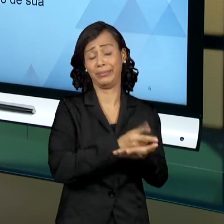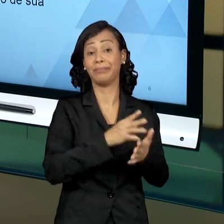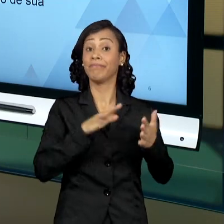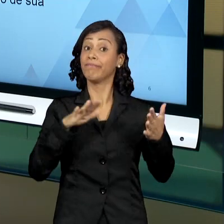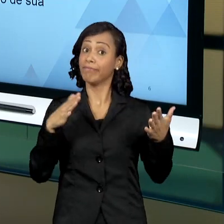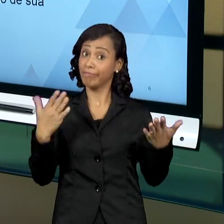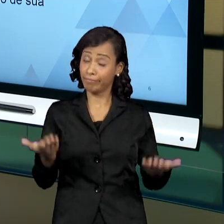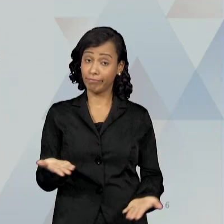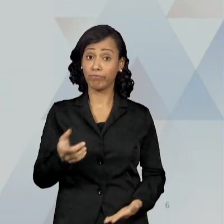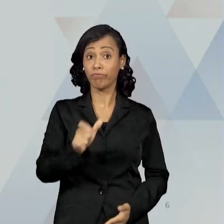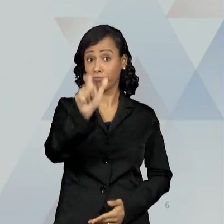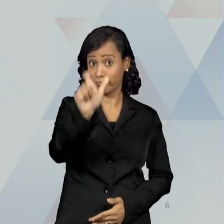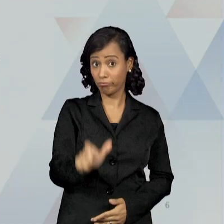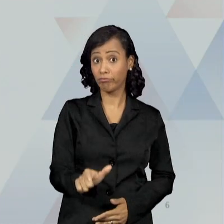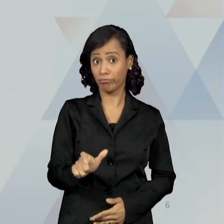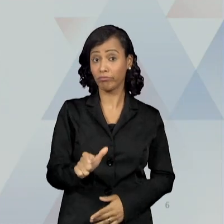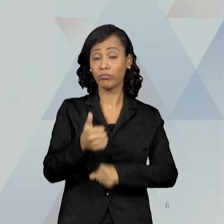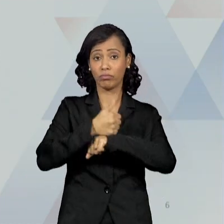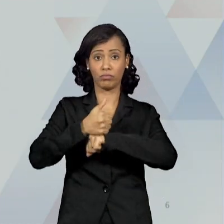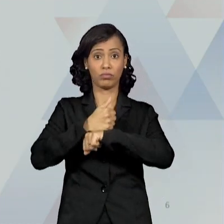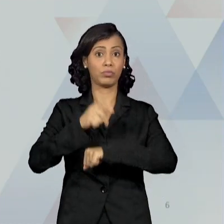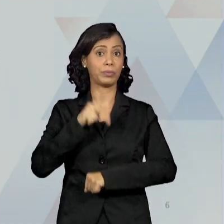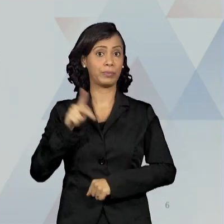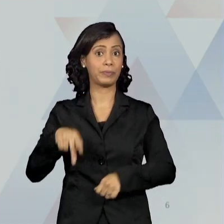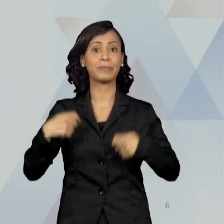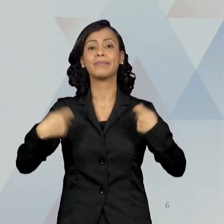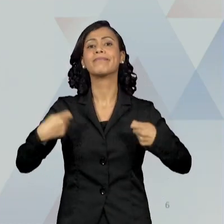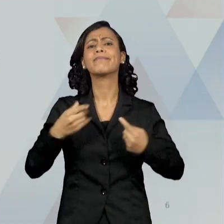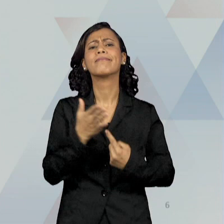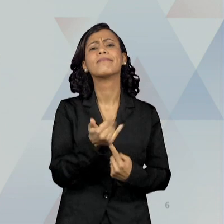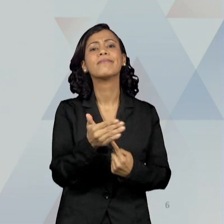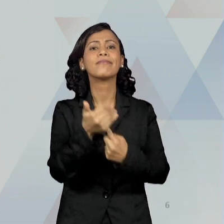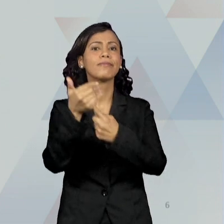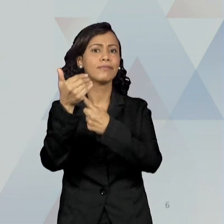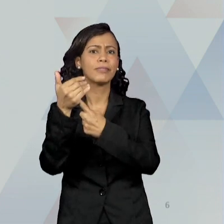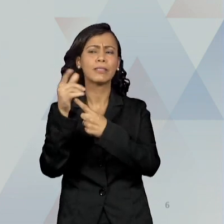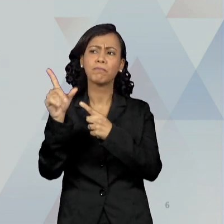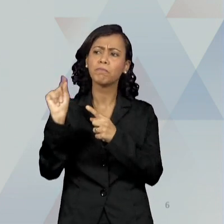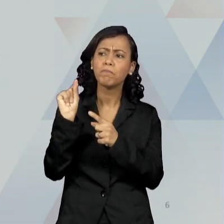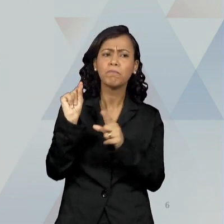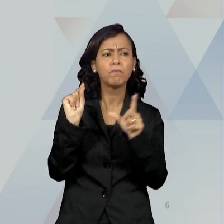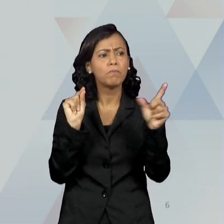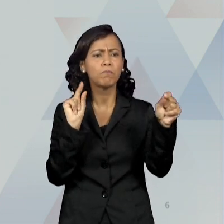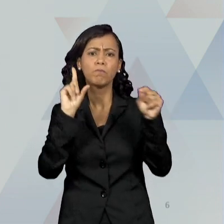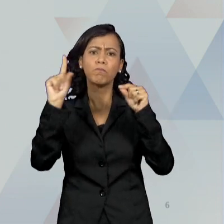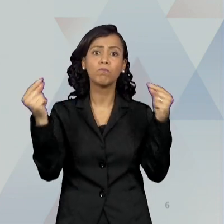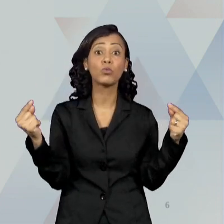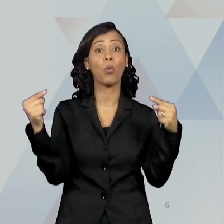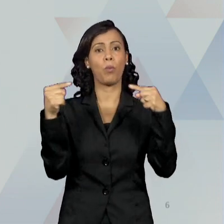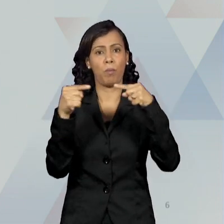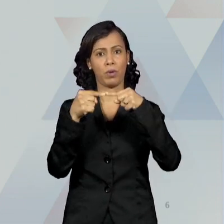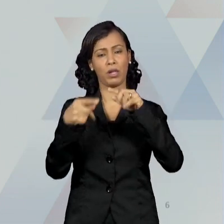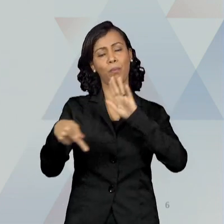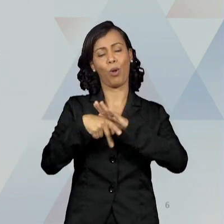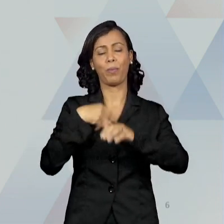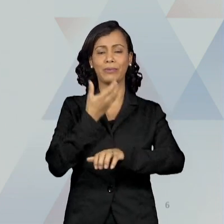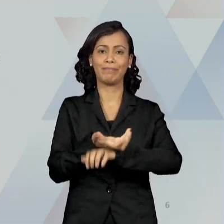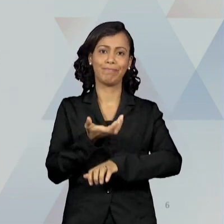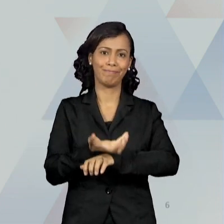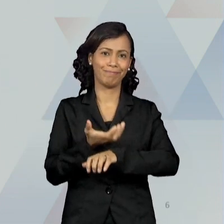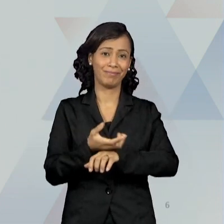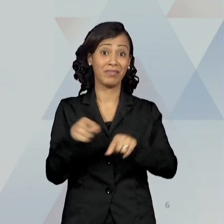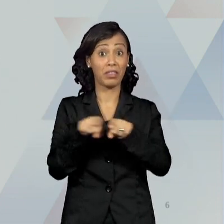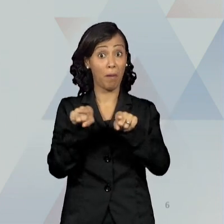sombra de dúvida, selecionar recursos tecnológicos que tenham sentido, que façam relação com o